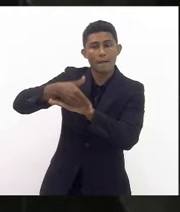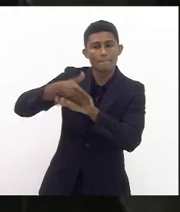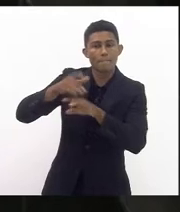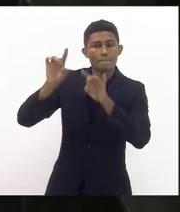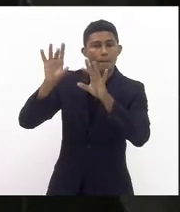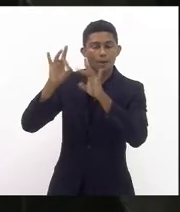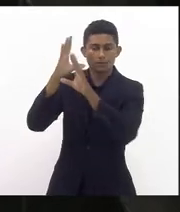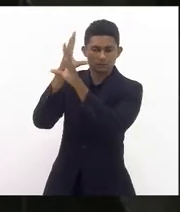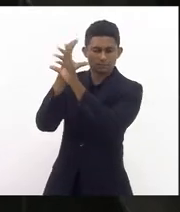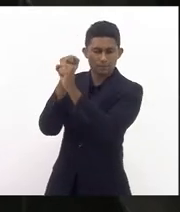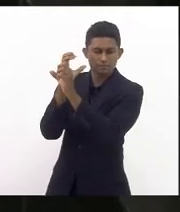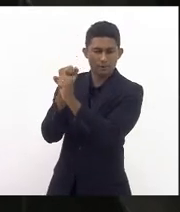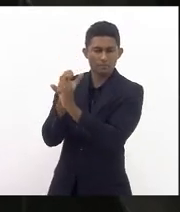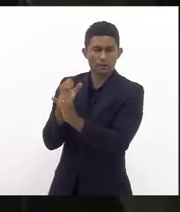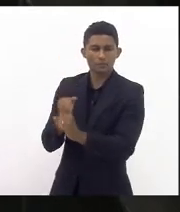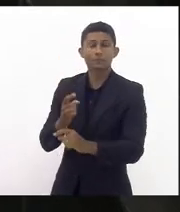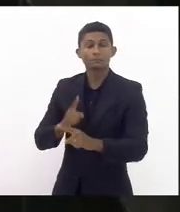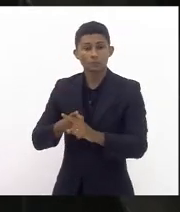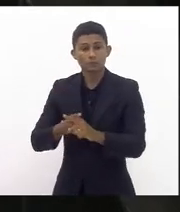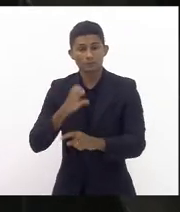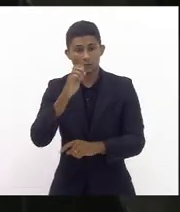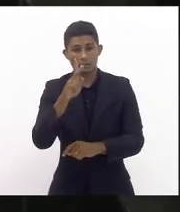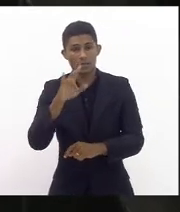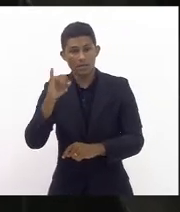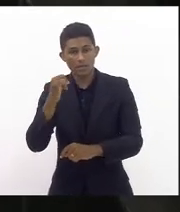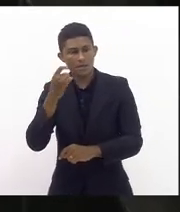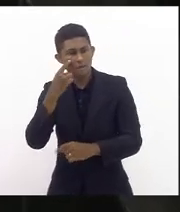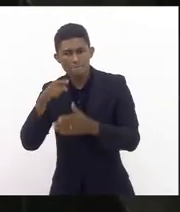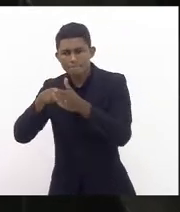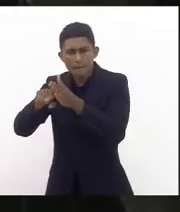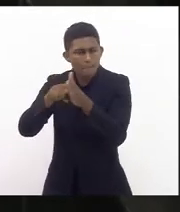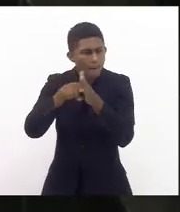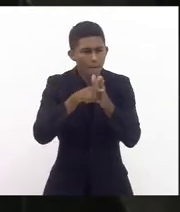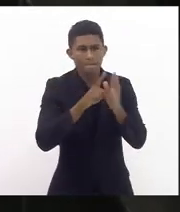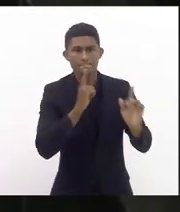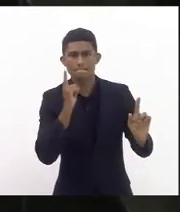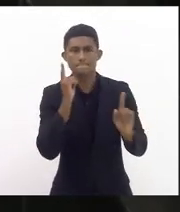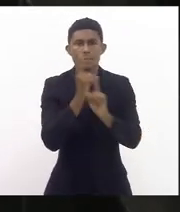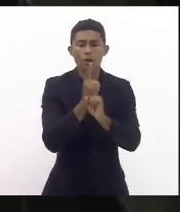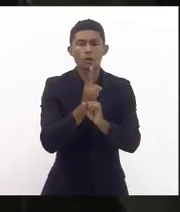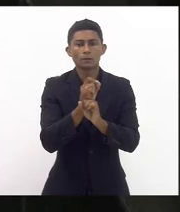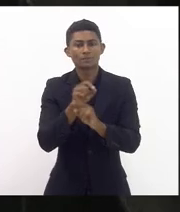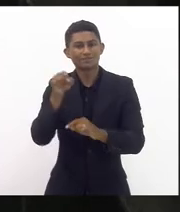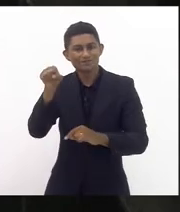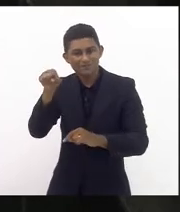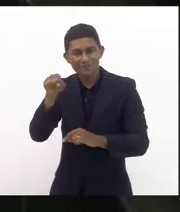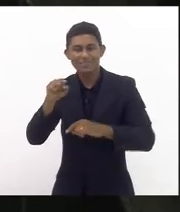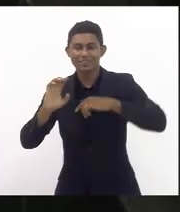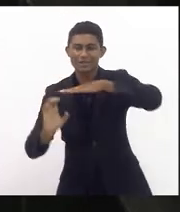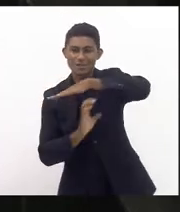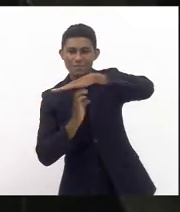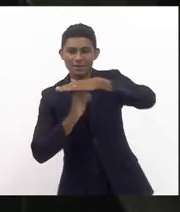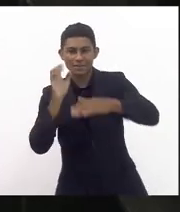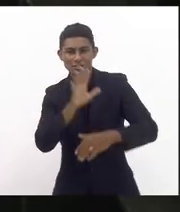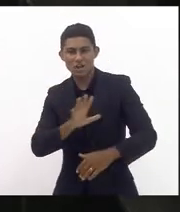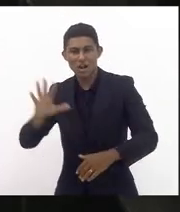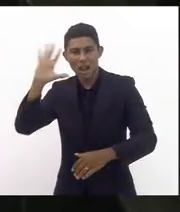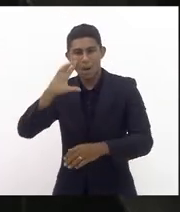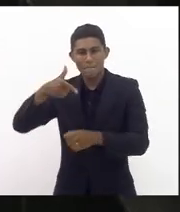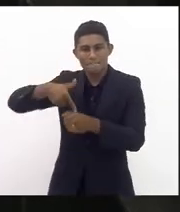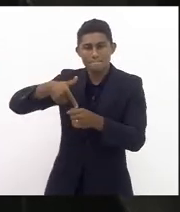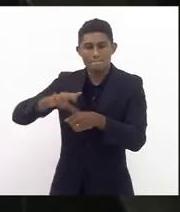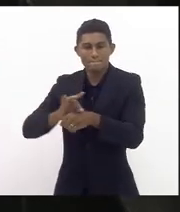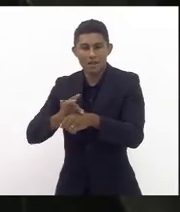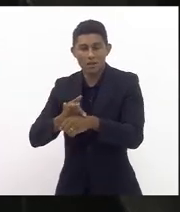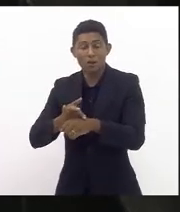deputado Carlos Macedo, a CPI constatou, veja Vossa Excelência, que a Agência Nacional do Petróleo dispunha, até